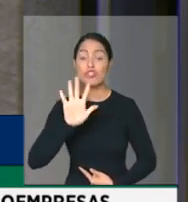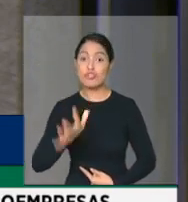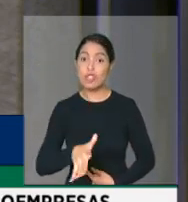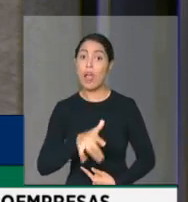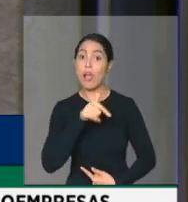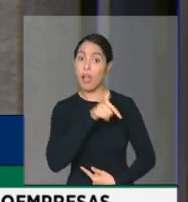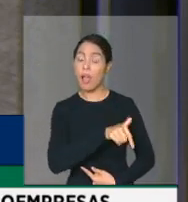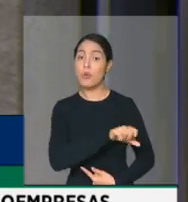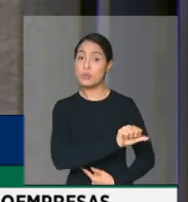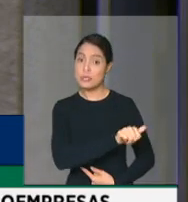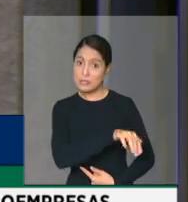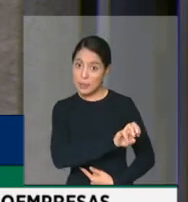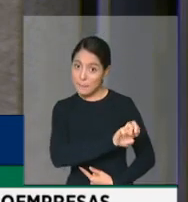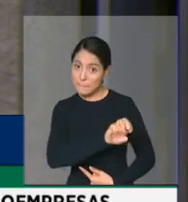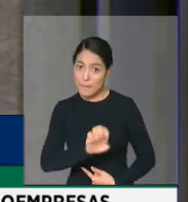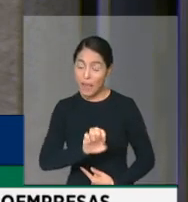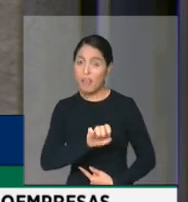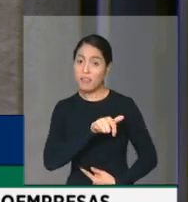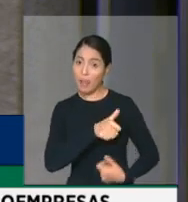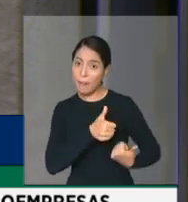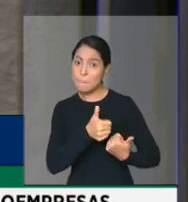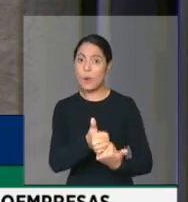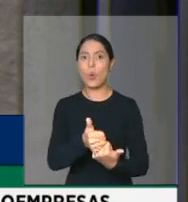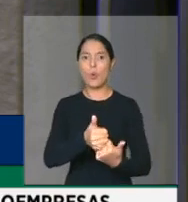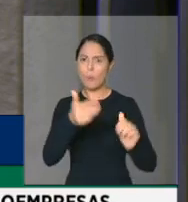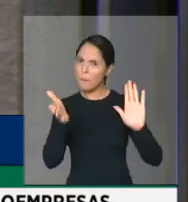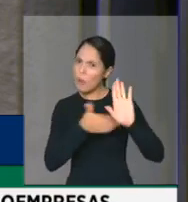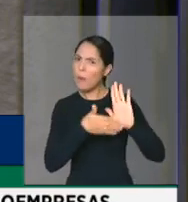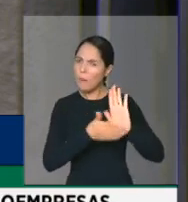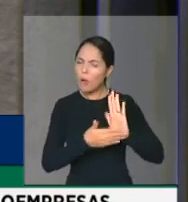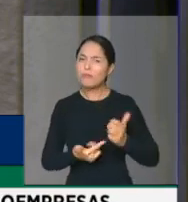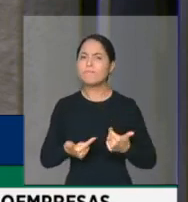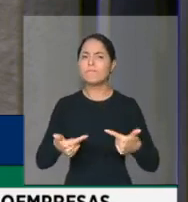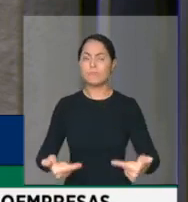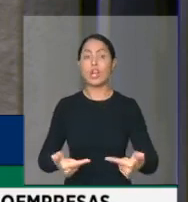ajudou a construir essa proposta, a pequena atividade empresarial compreende